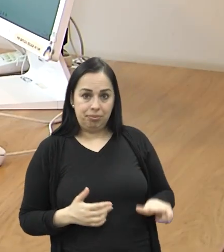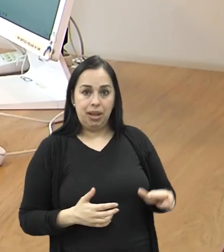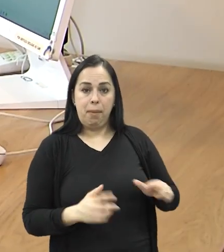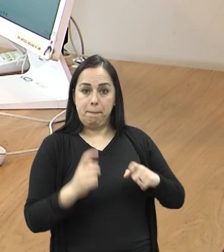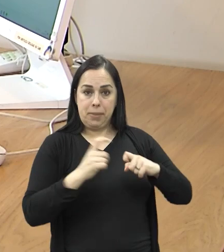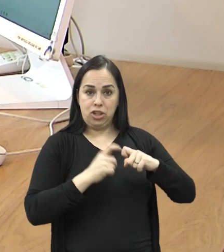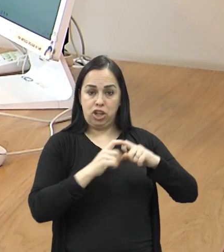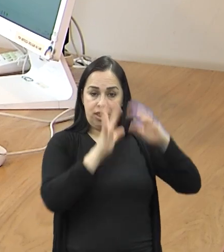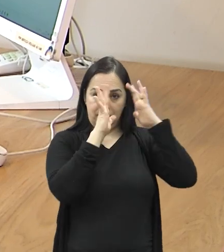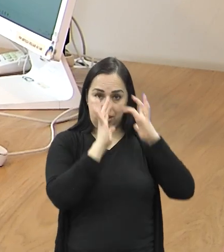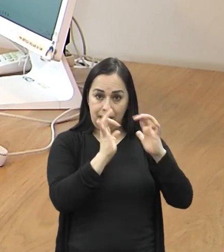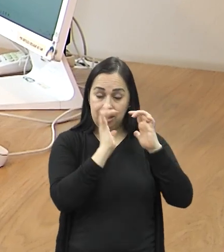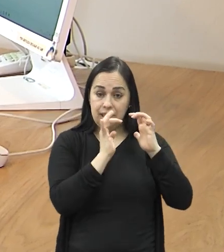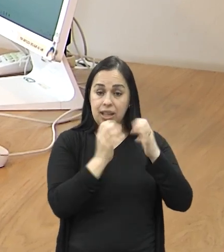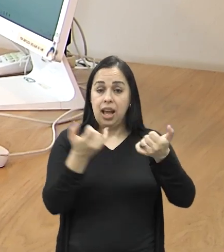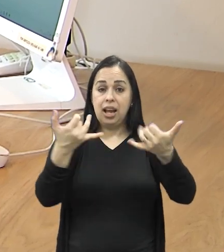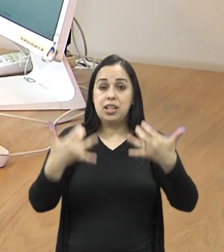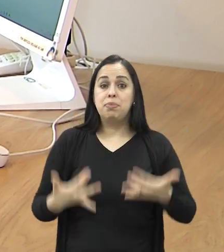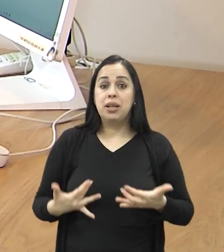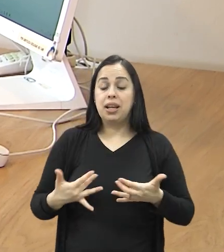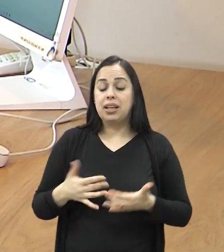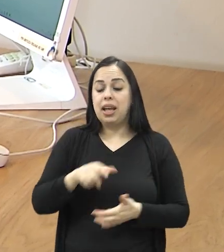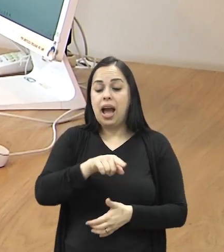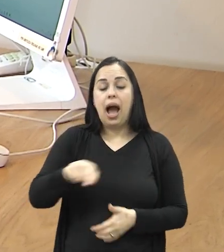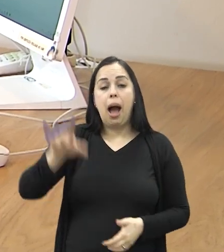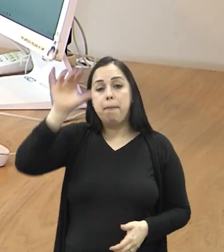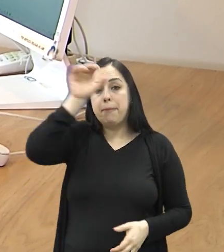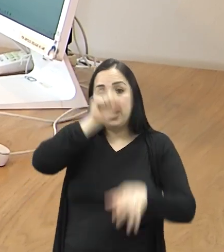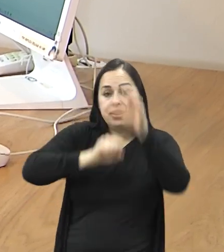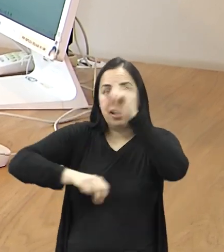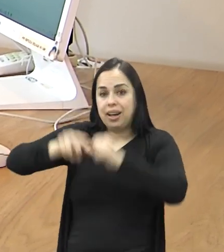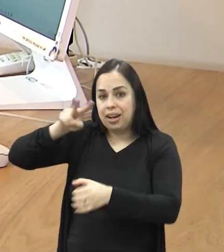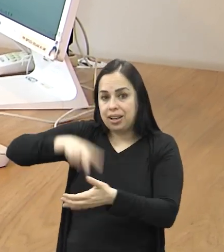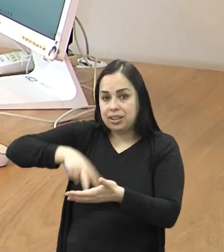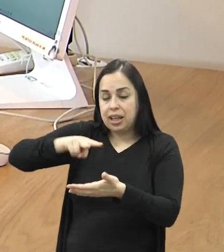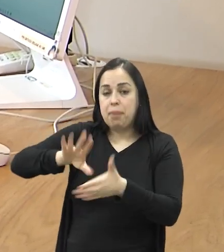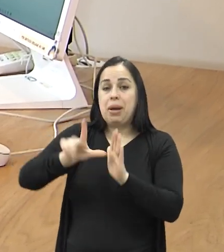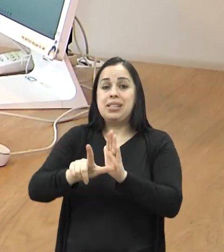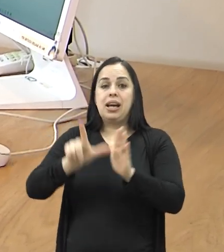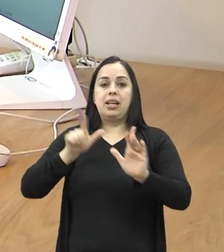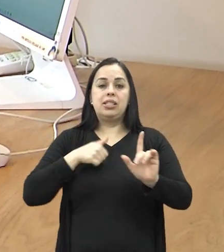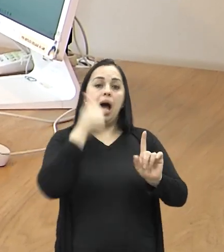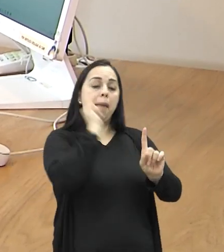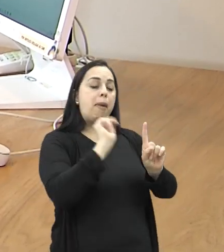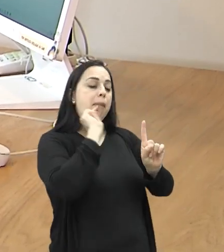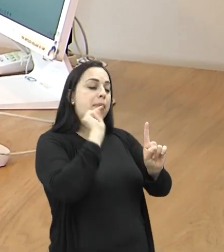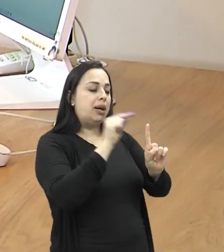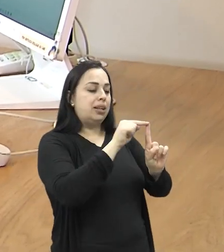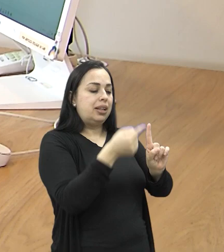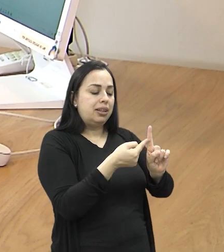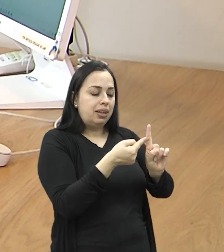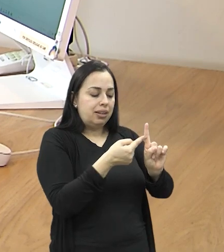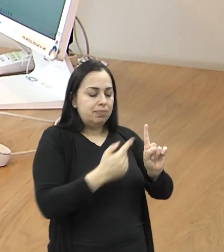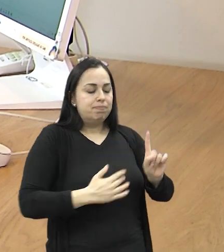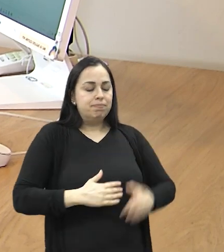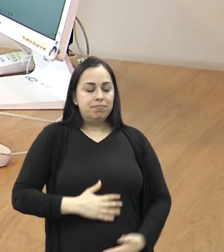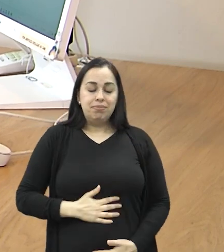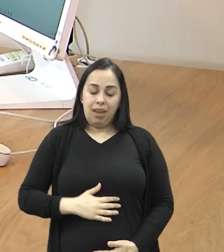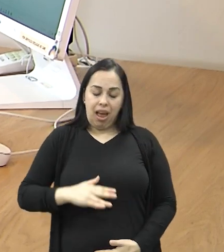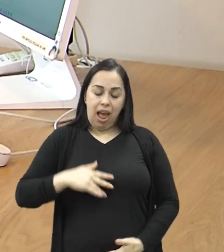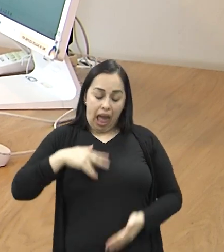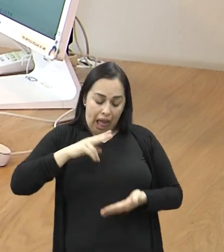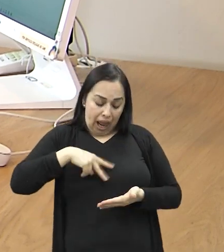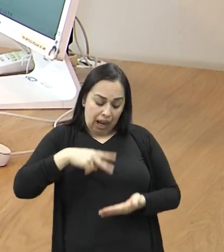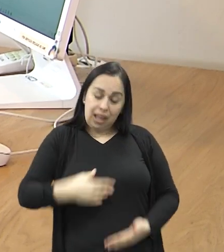essa neuropediatra, o gosto pela leitura começa a ser desenvolvido já na gestação, quando a mãe lê para o bebê.